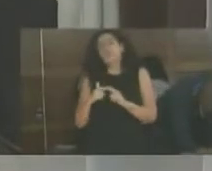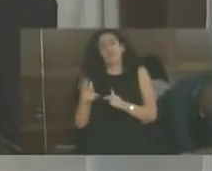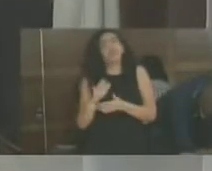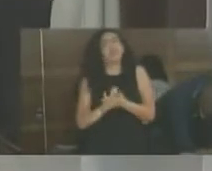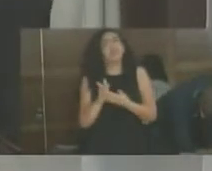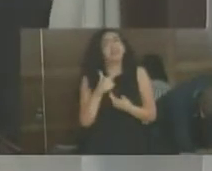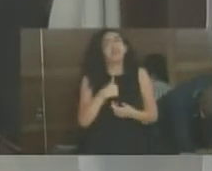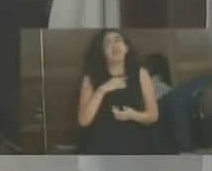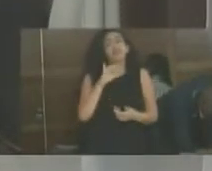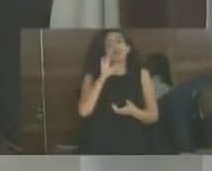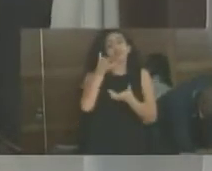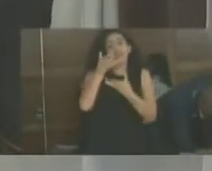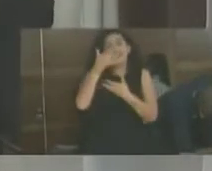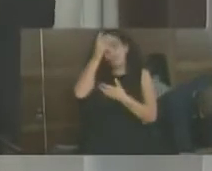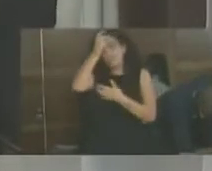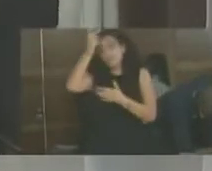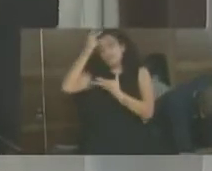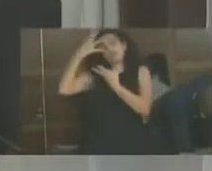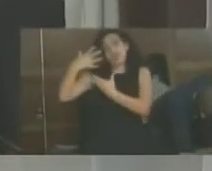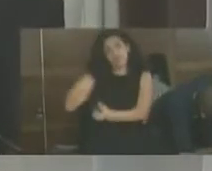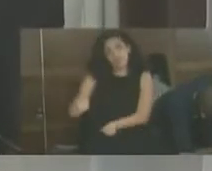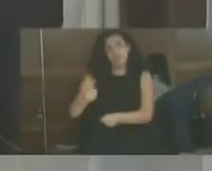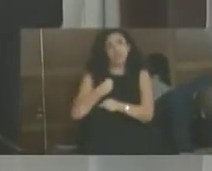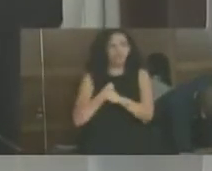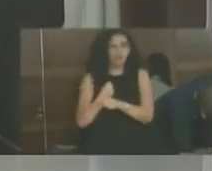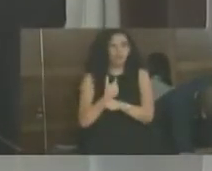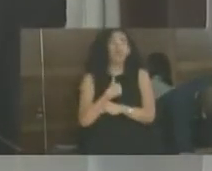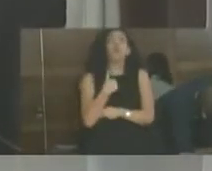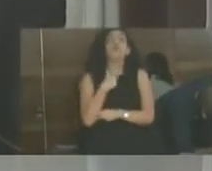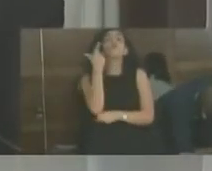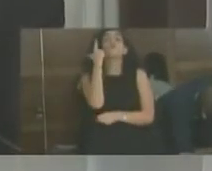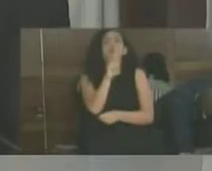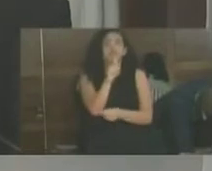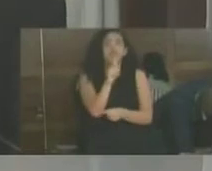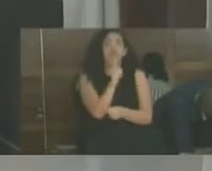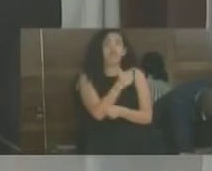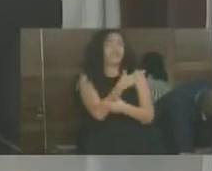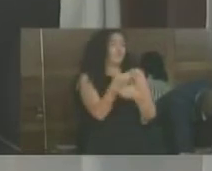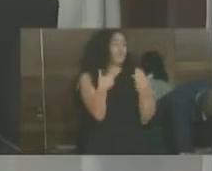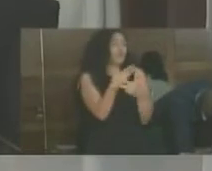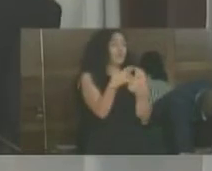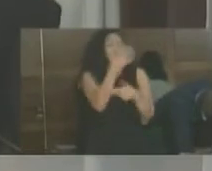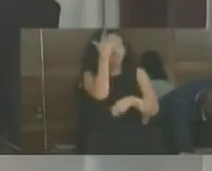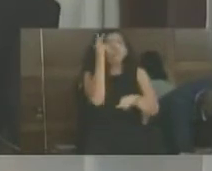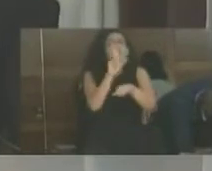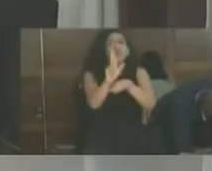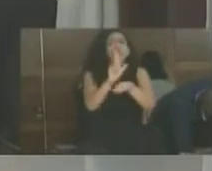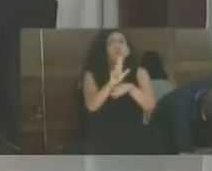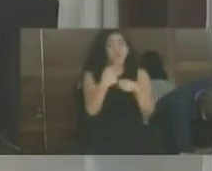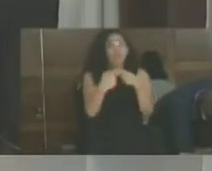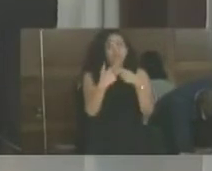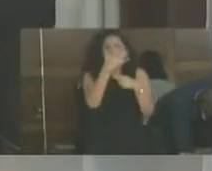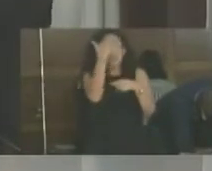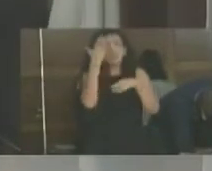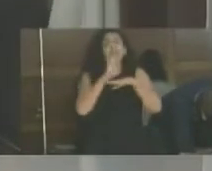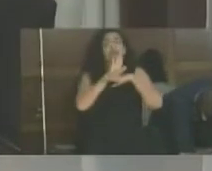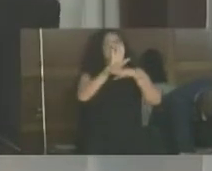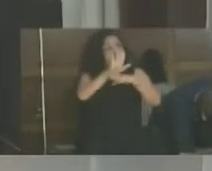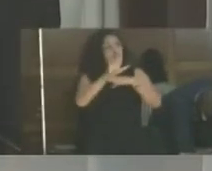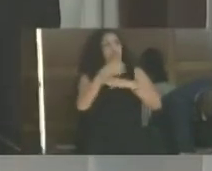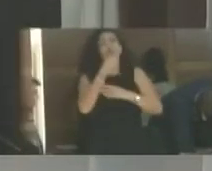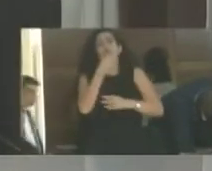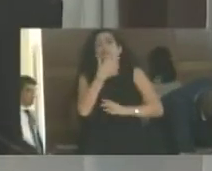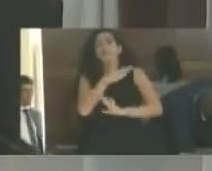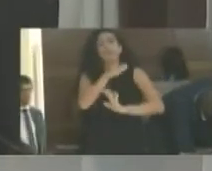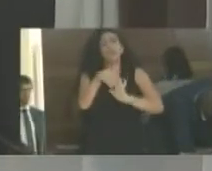o serviço público autorize a obra. Eu consigo material com os comerciantes, que eles ajudam. Lá no bairro, lá os comerciantes se propõem a ajudar. Isso é bom para todo